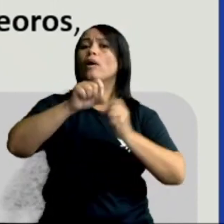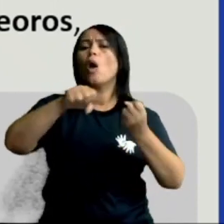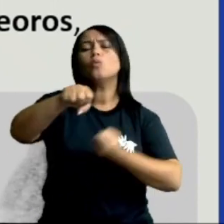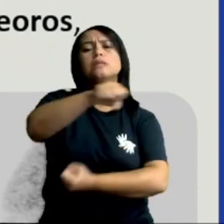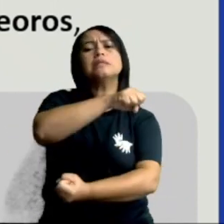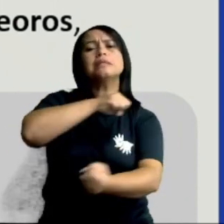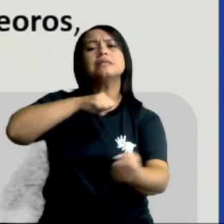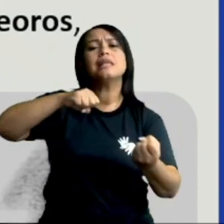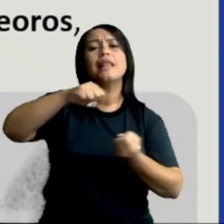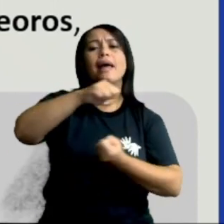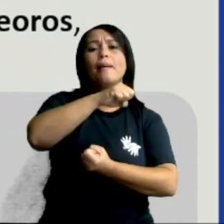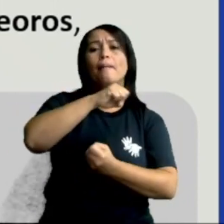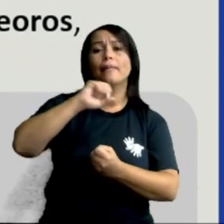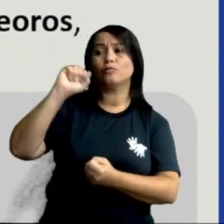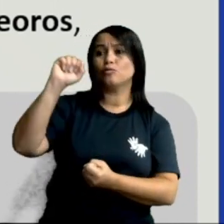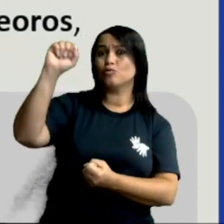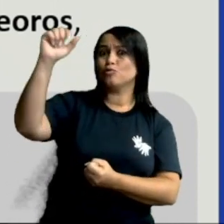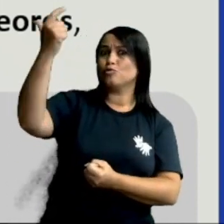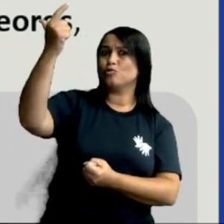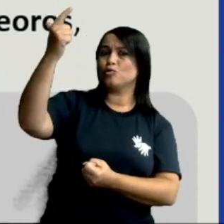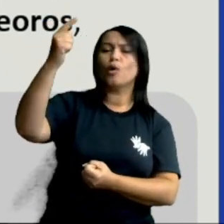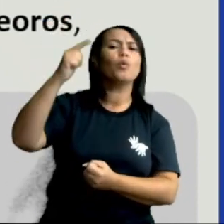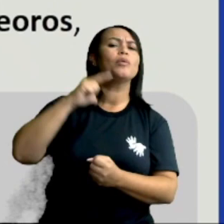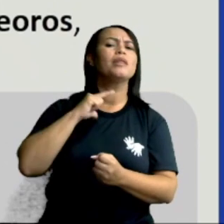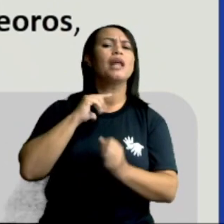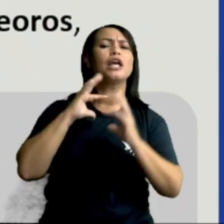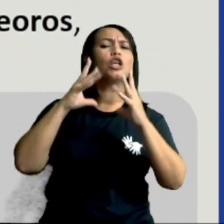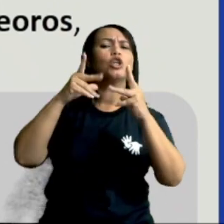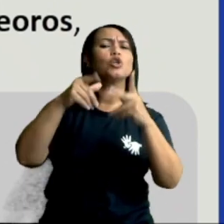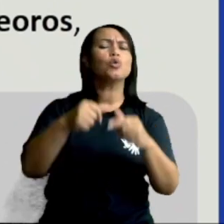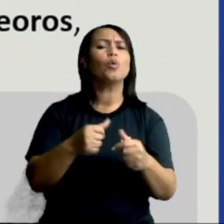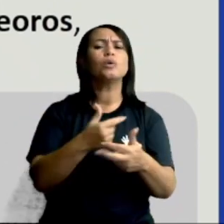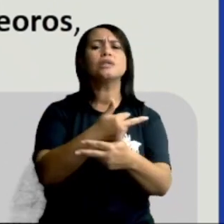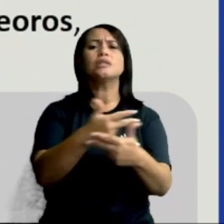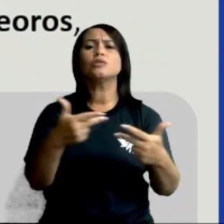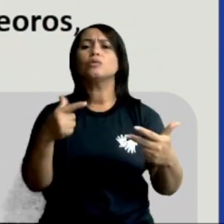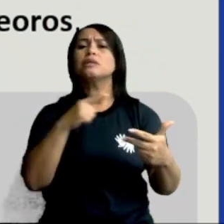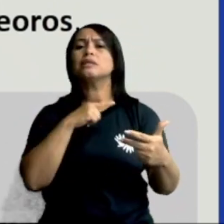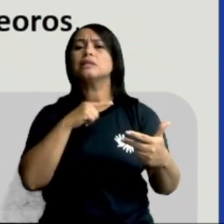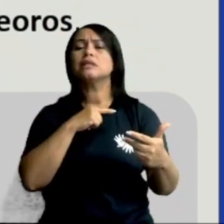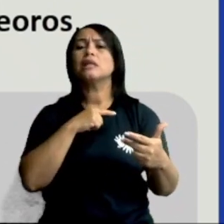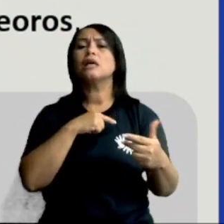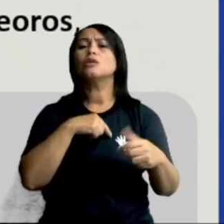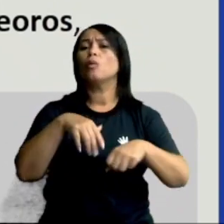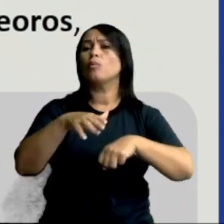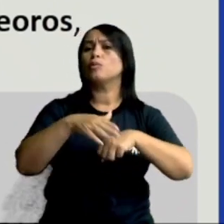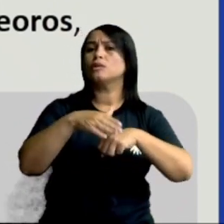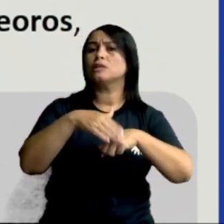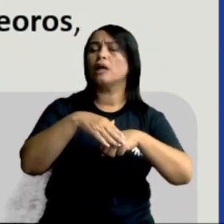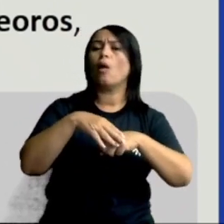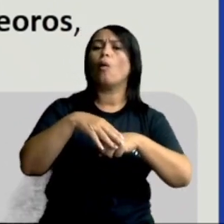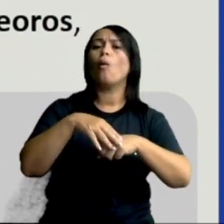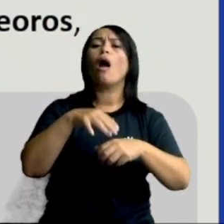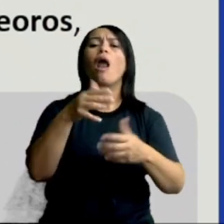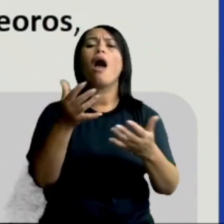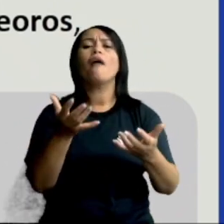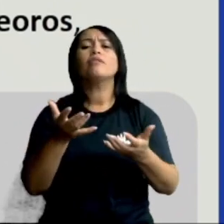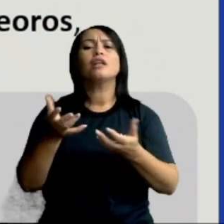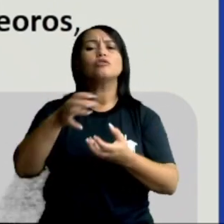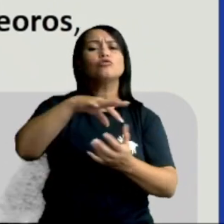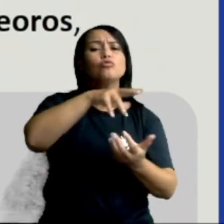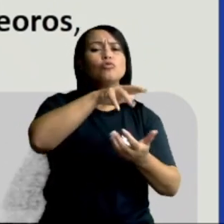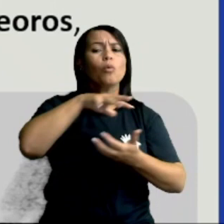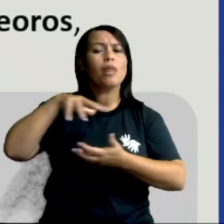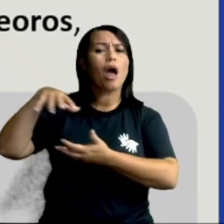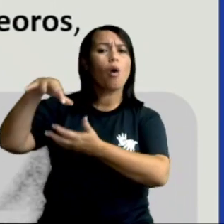conjunto constituído pelo Sol e todos os corpos celestes que estão sob seu domínio gravitacional.